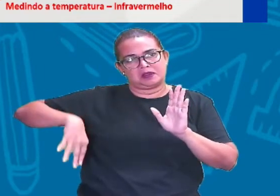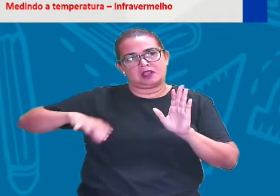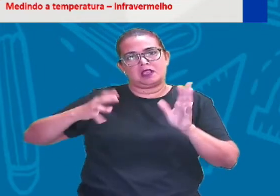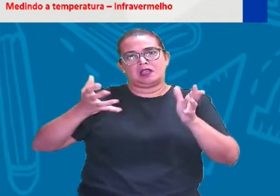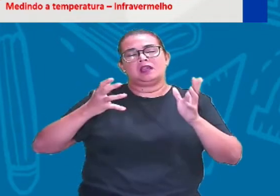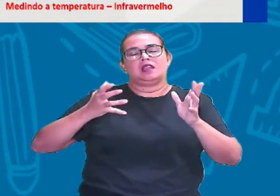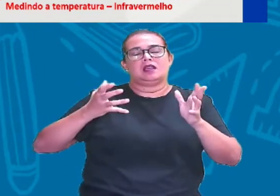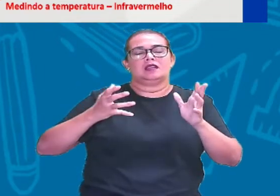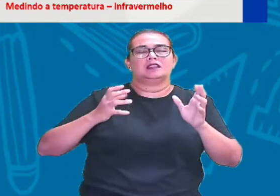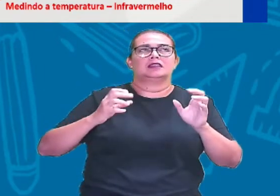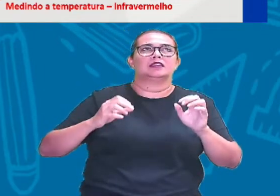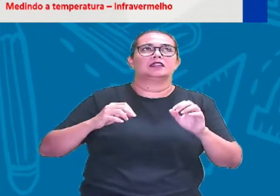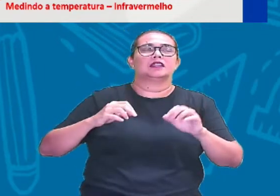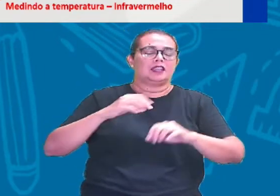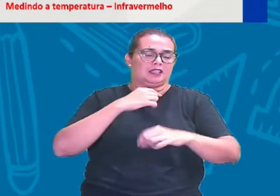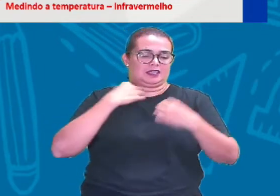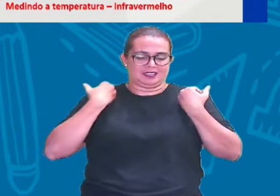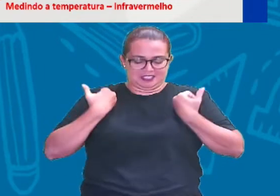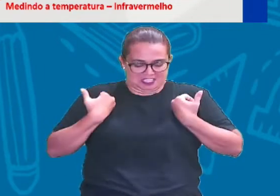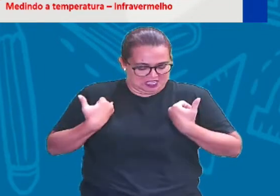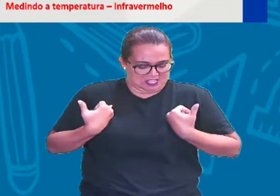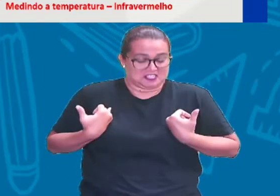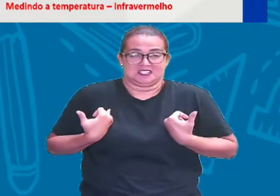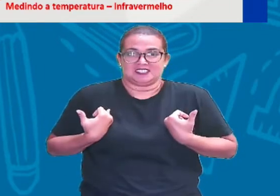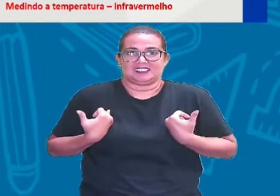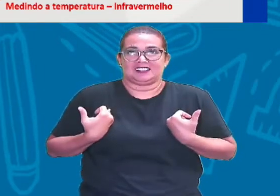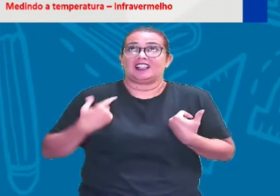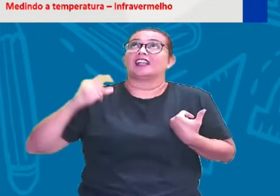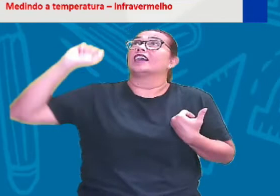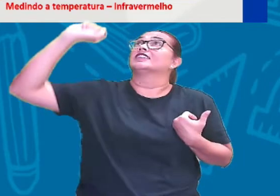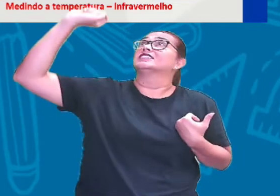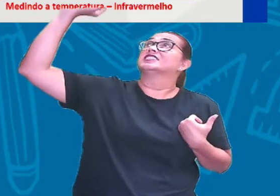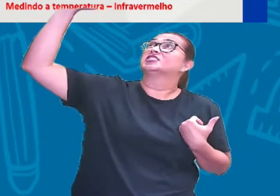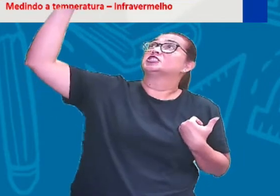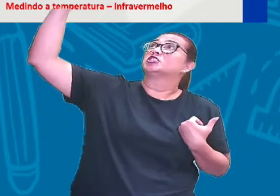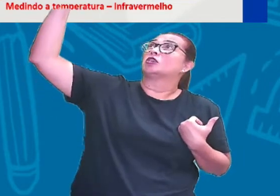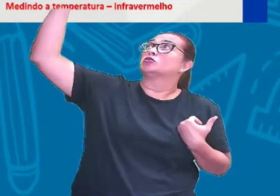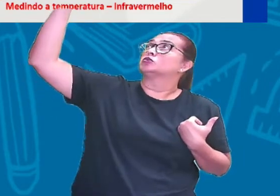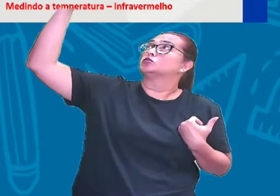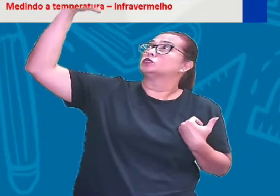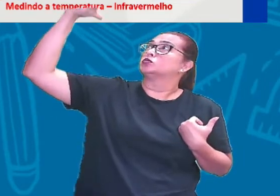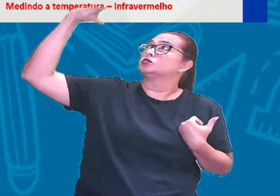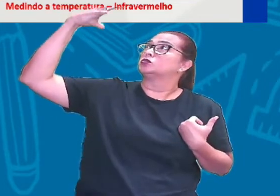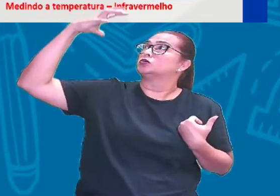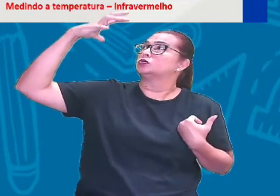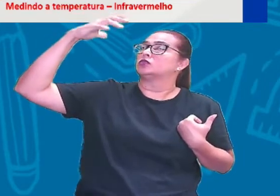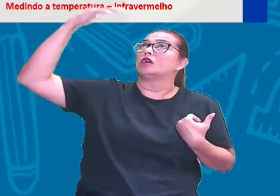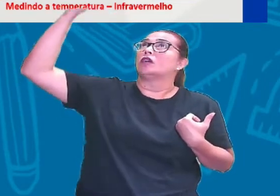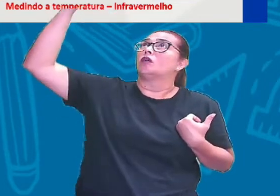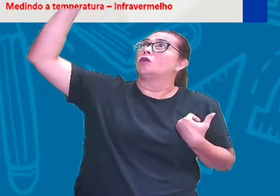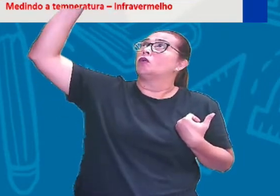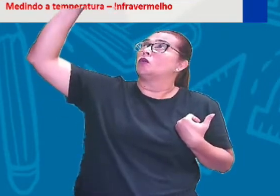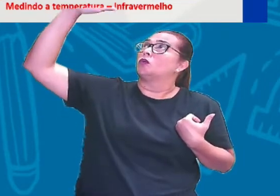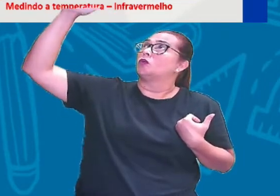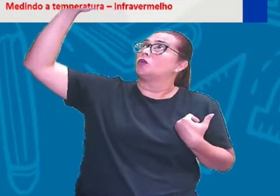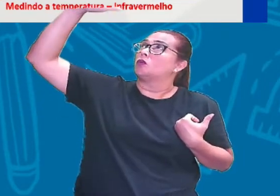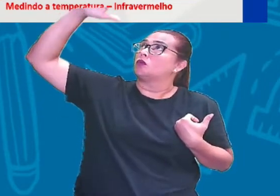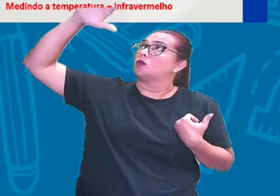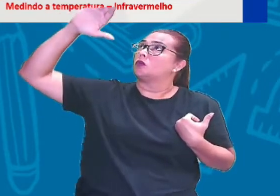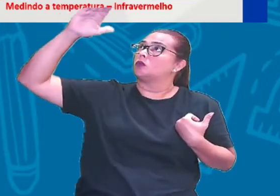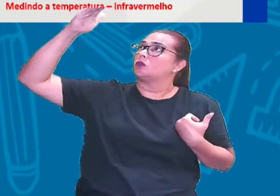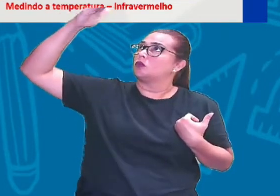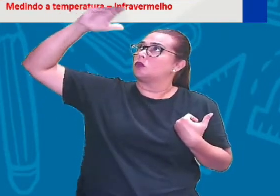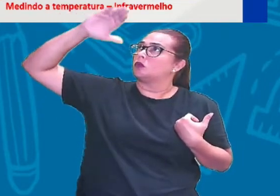recebendo calor. E o calor é um tipo de onda eletromagnética. Seu celular emite uma onda